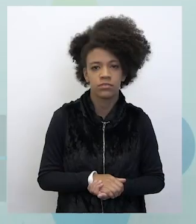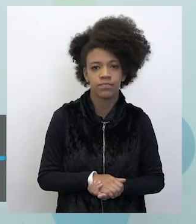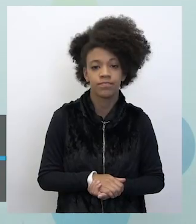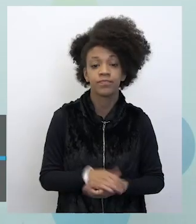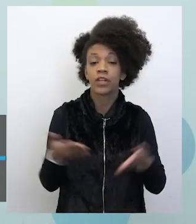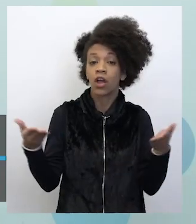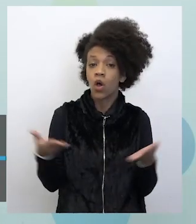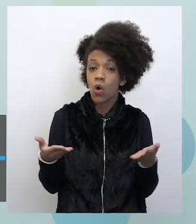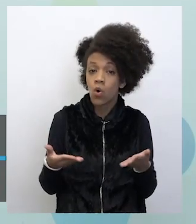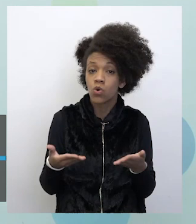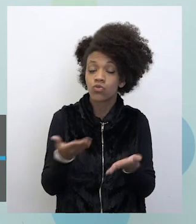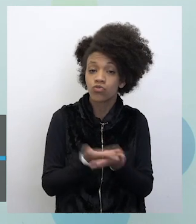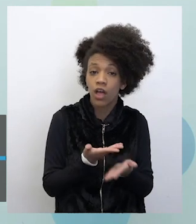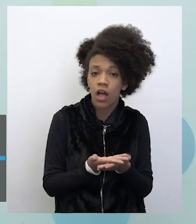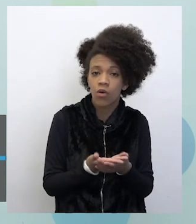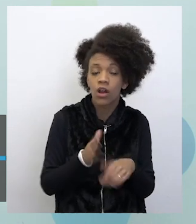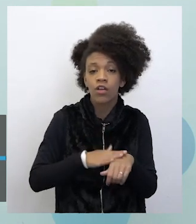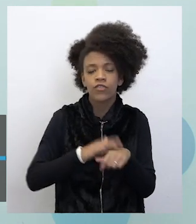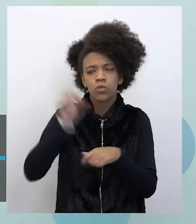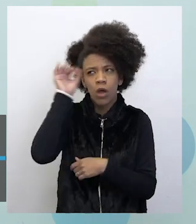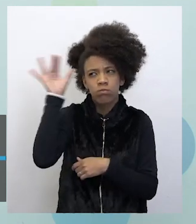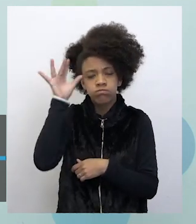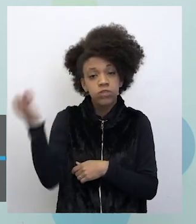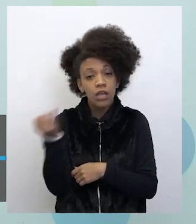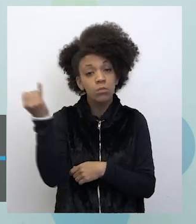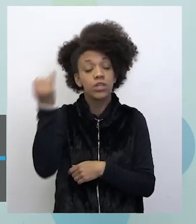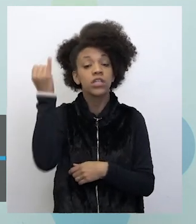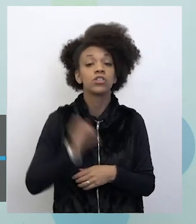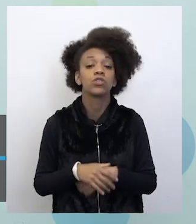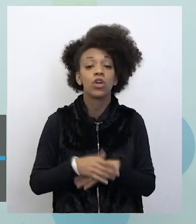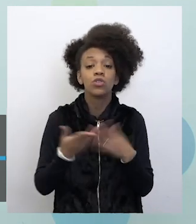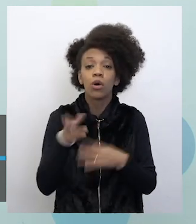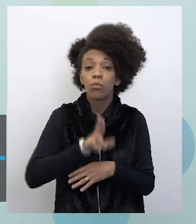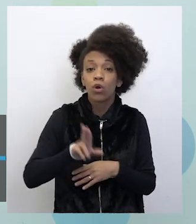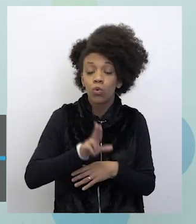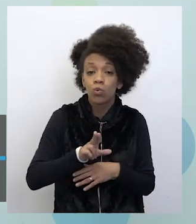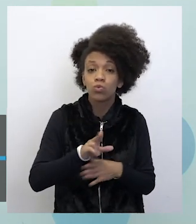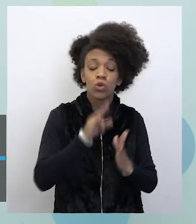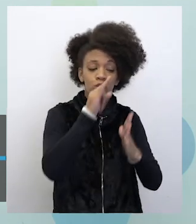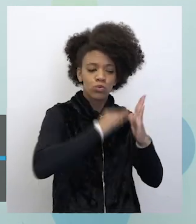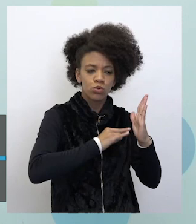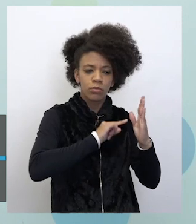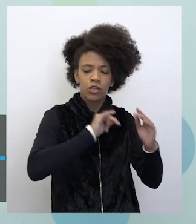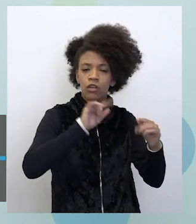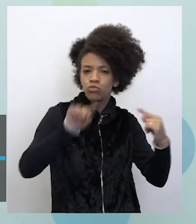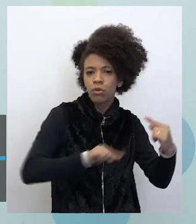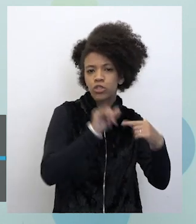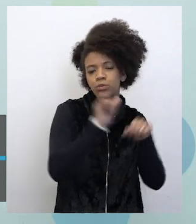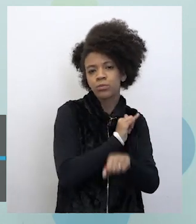Hoje, então, na nossa aula, nós fizemos uma reflexão importante sobre o uso das rubricas durante o